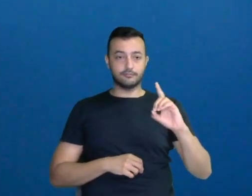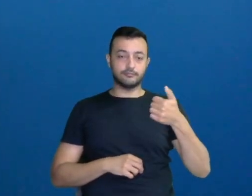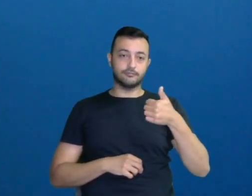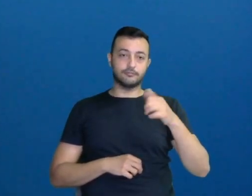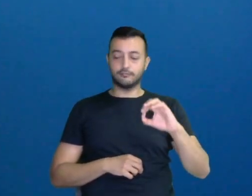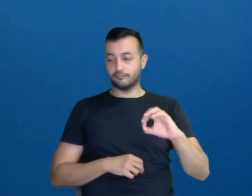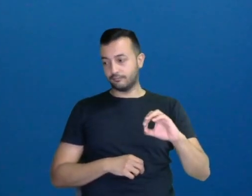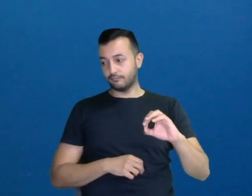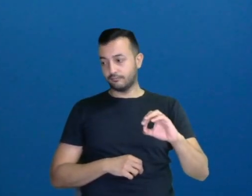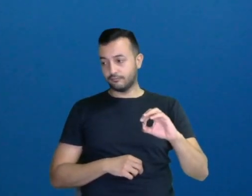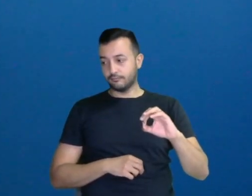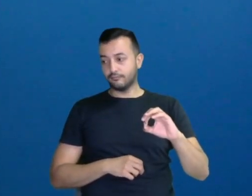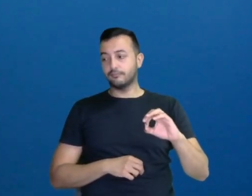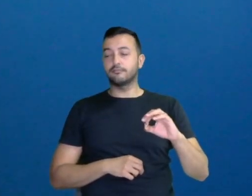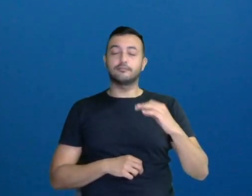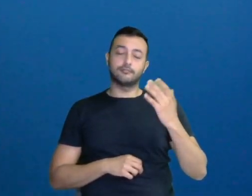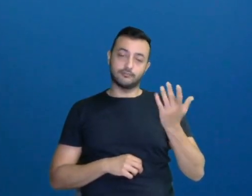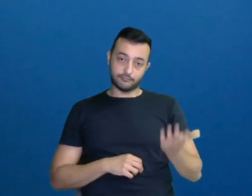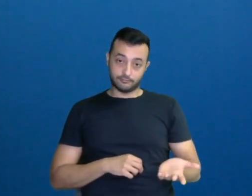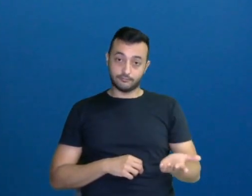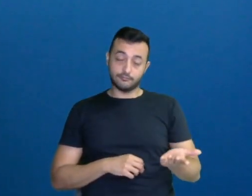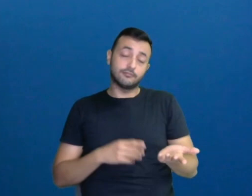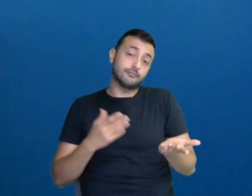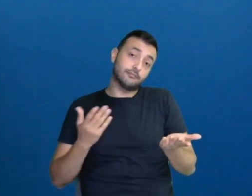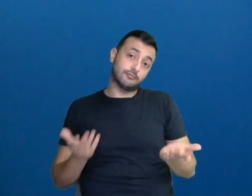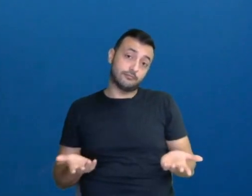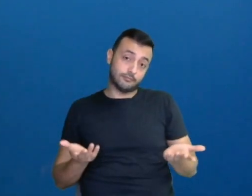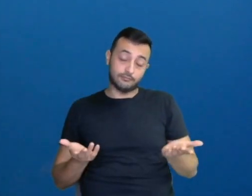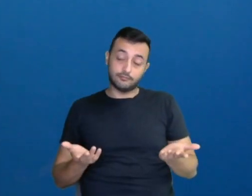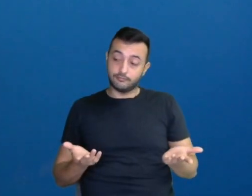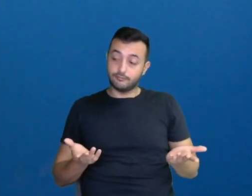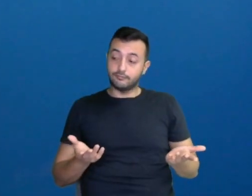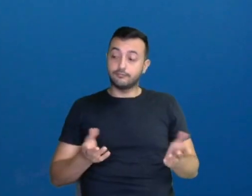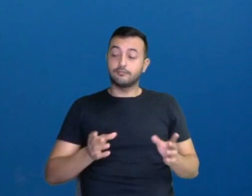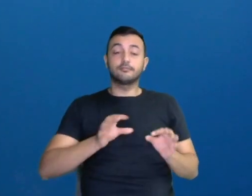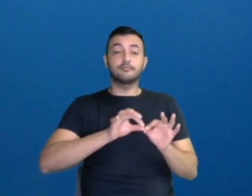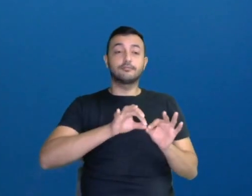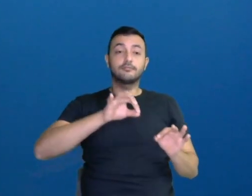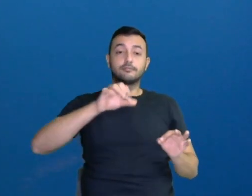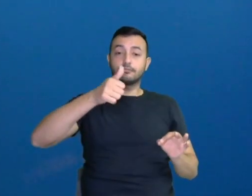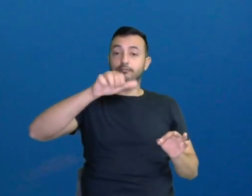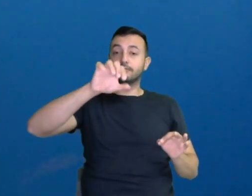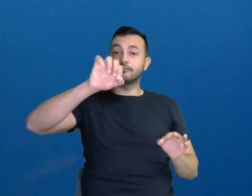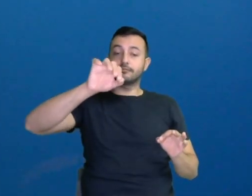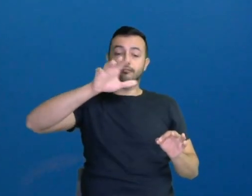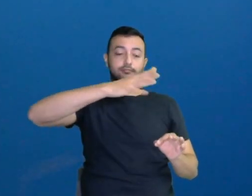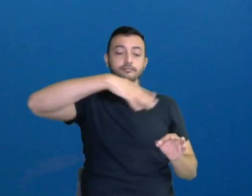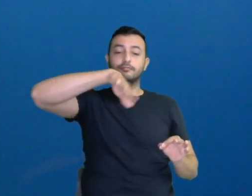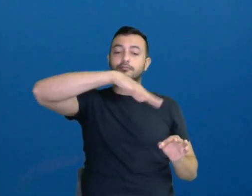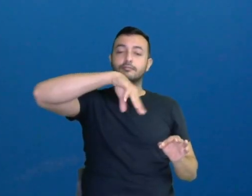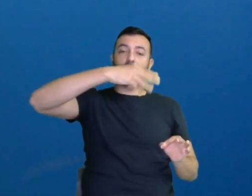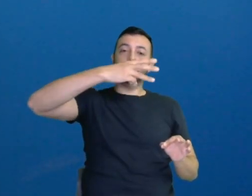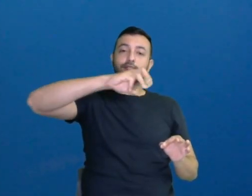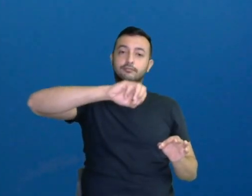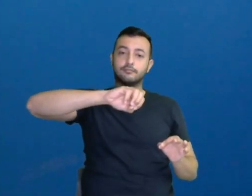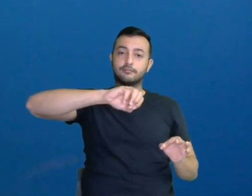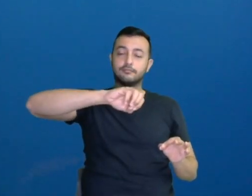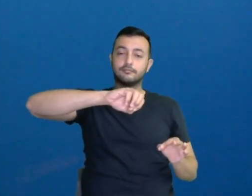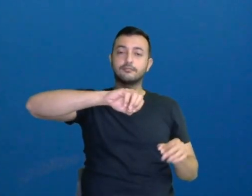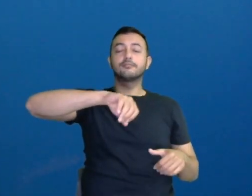metros. Então, AD é esse pedacinho aqui. Gente, esse pedacinho vale 10 e tudo vale